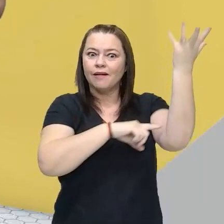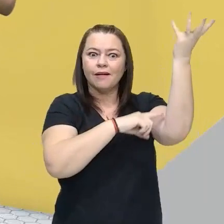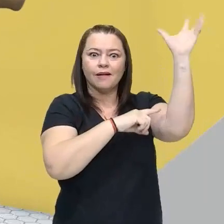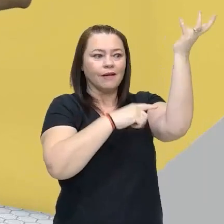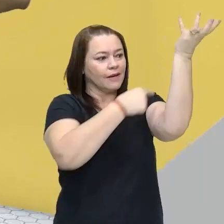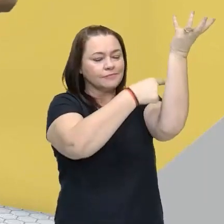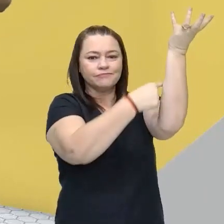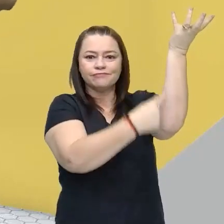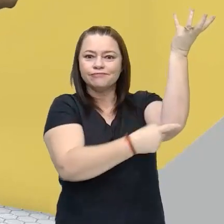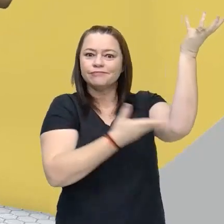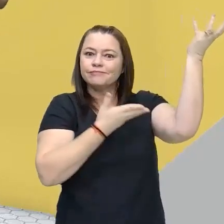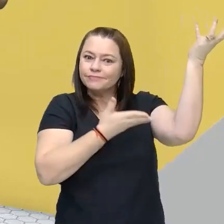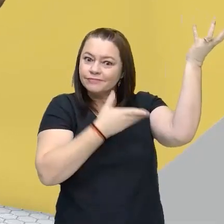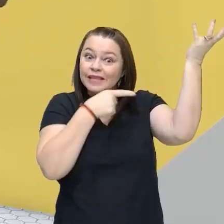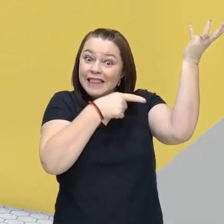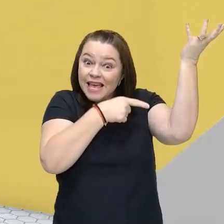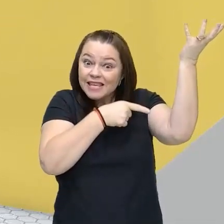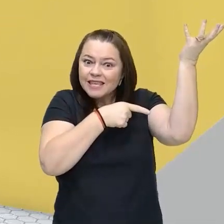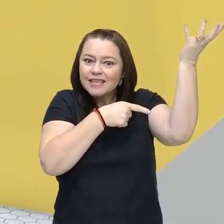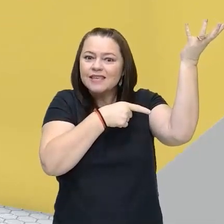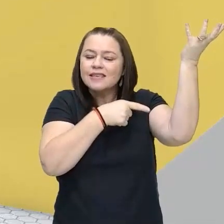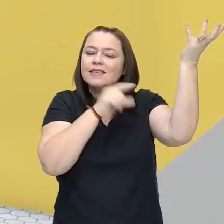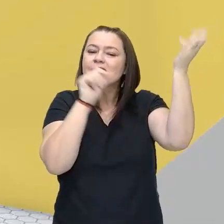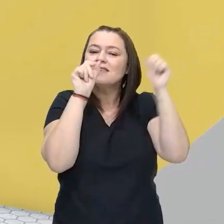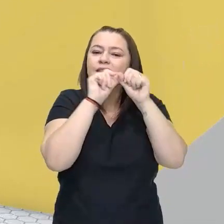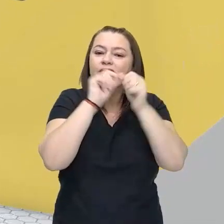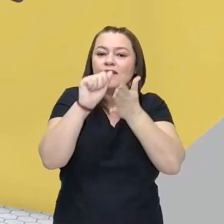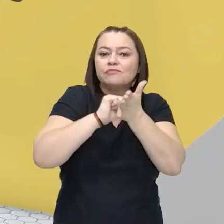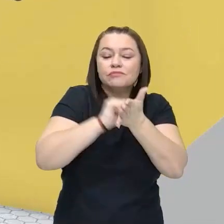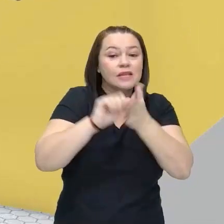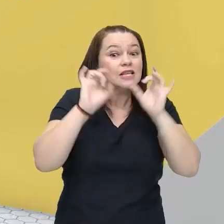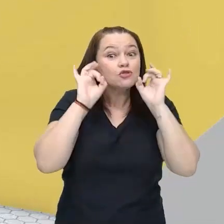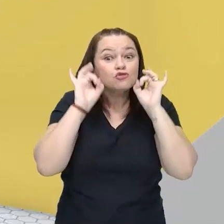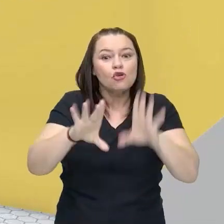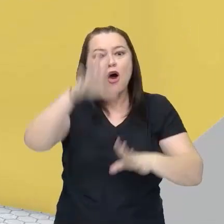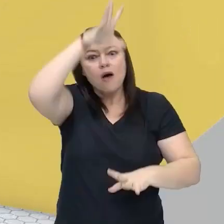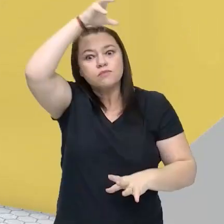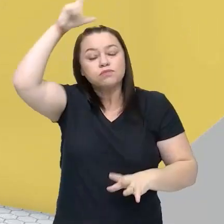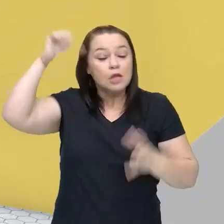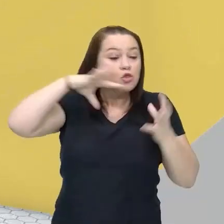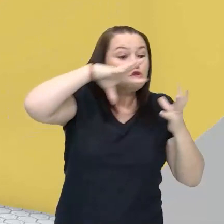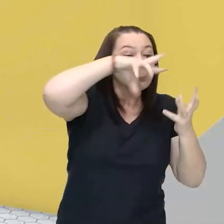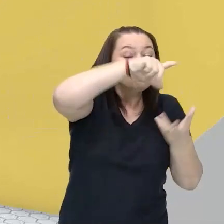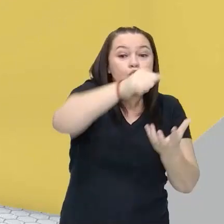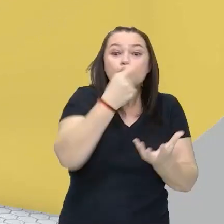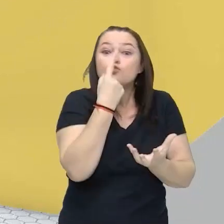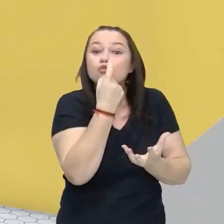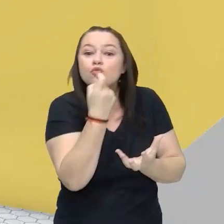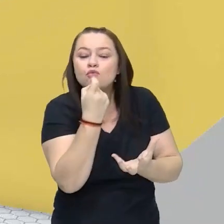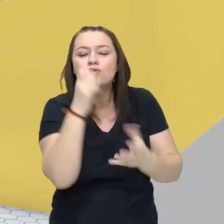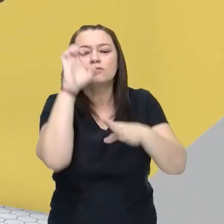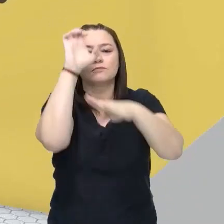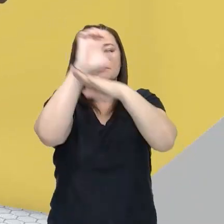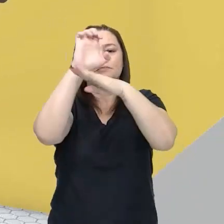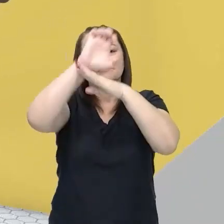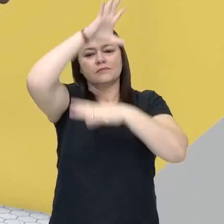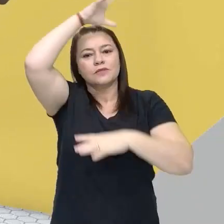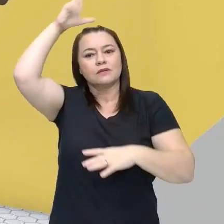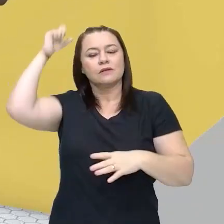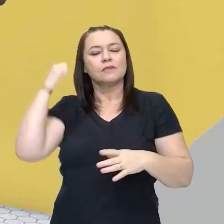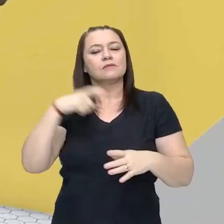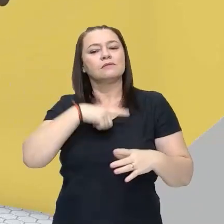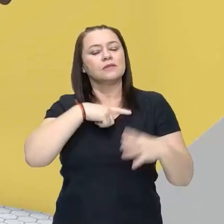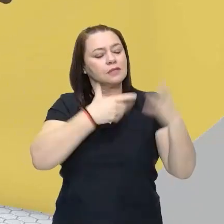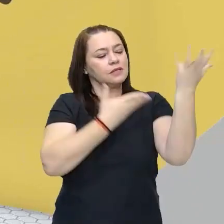É, rapaz, era aqui que tinha o látex. A Amazônia era a única região do mundo que tinha seringueira. E isso trouxe ao